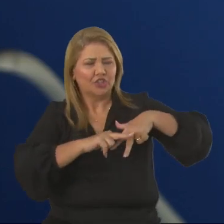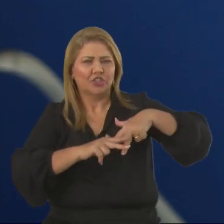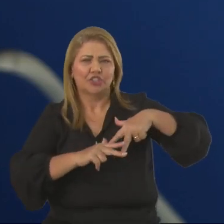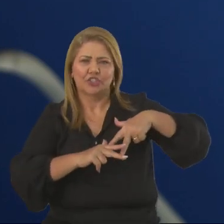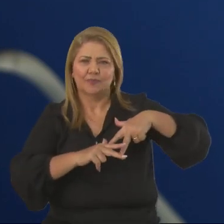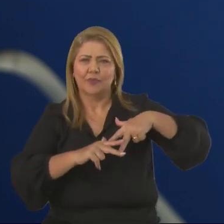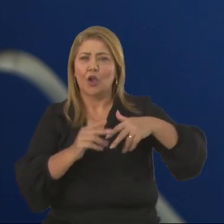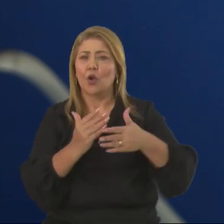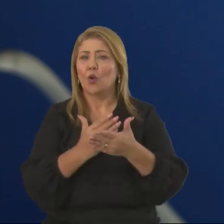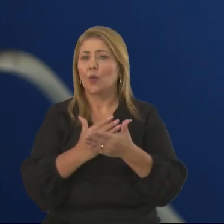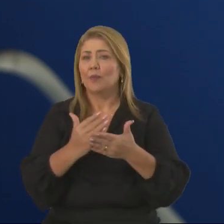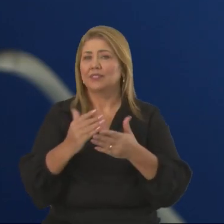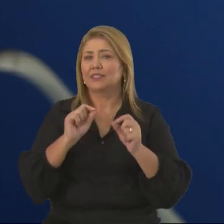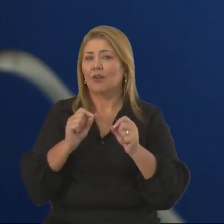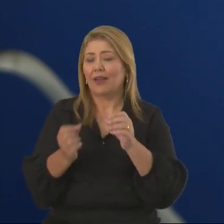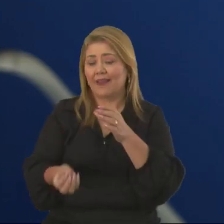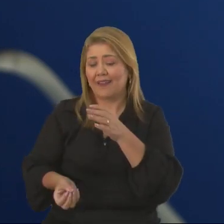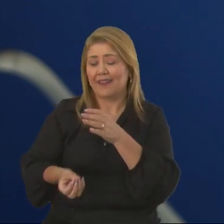começar pela criação,